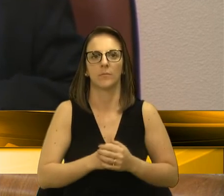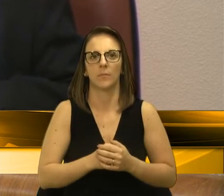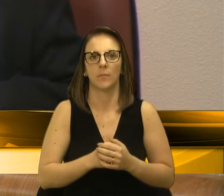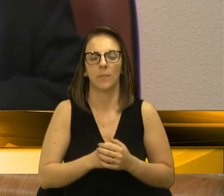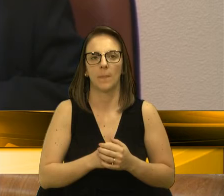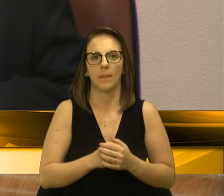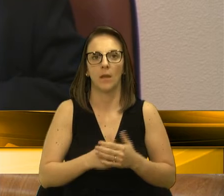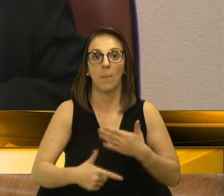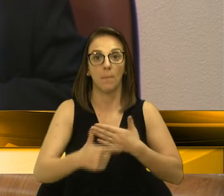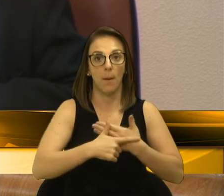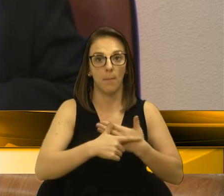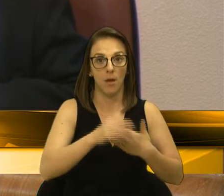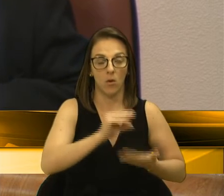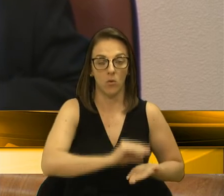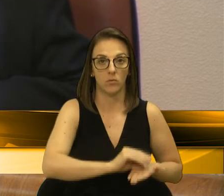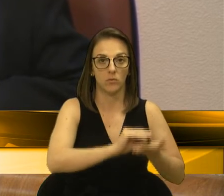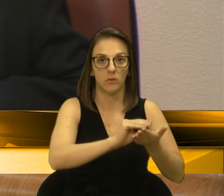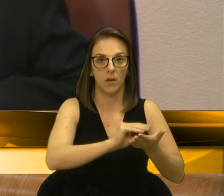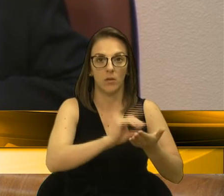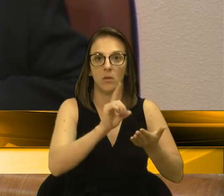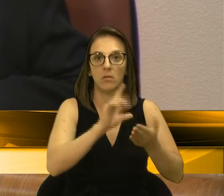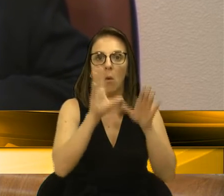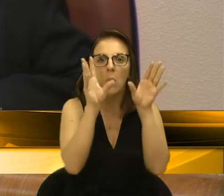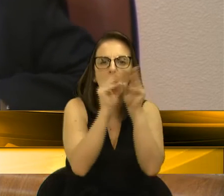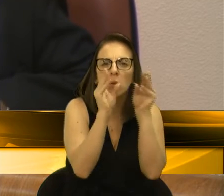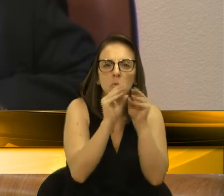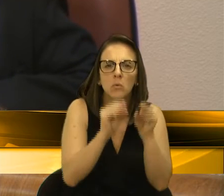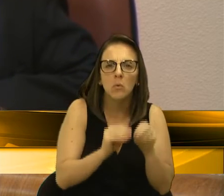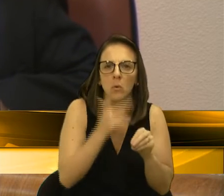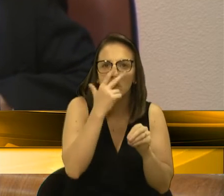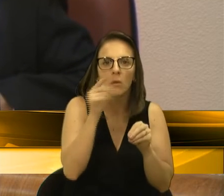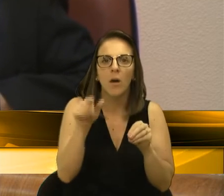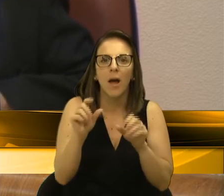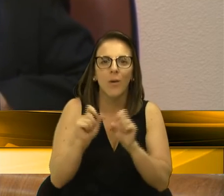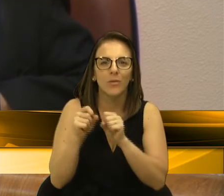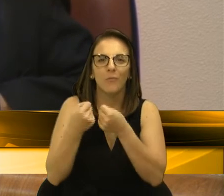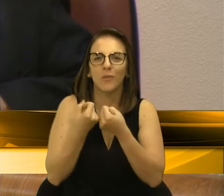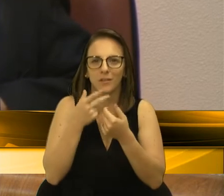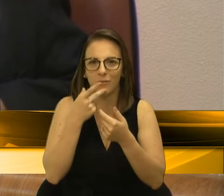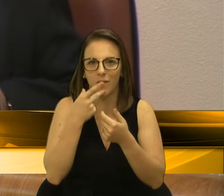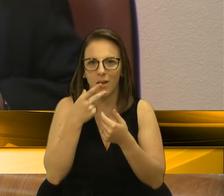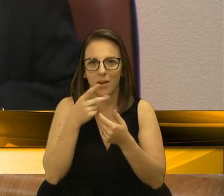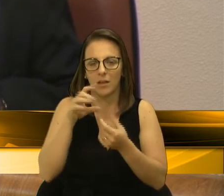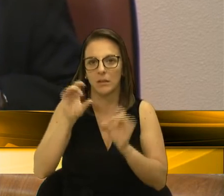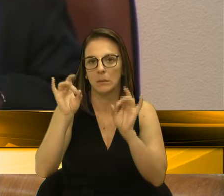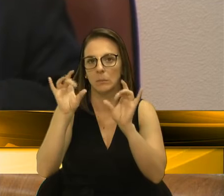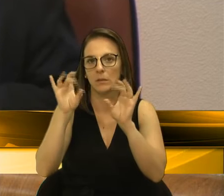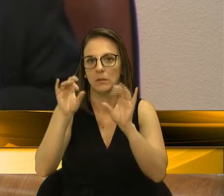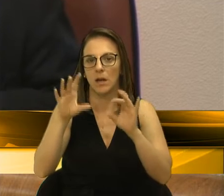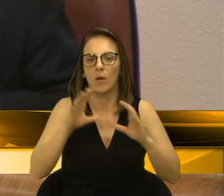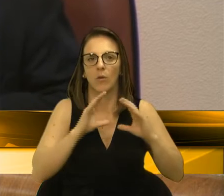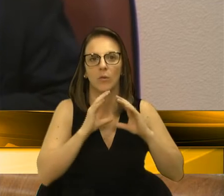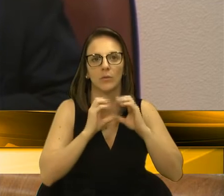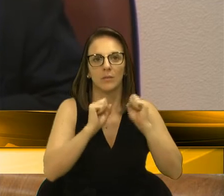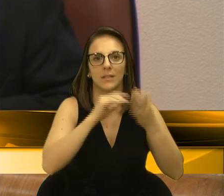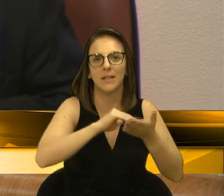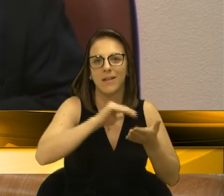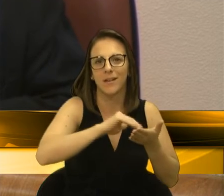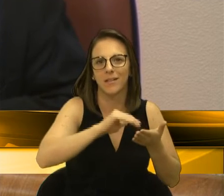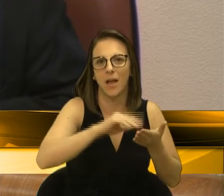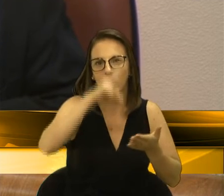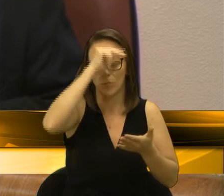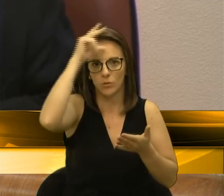ao contrário do quanto afirma a defesa, e especialmente o secretário municipal de saúde, de meramente chancelar a